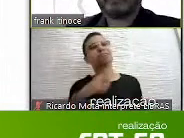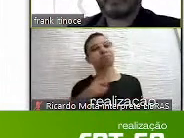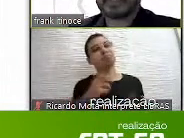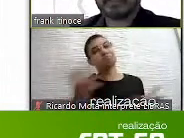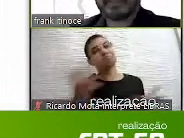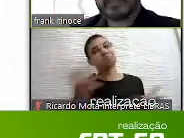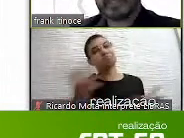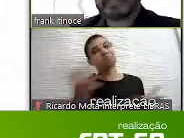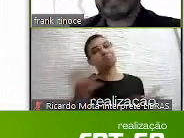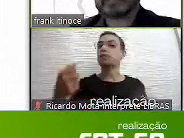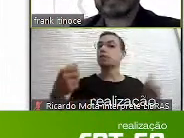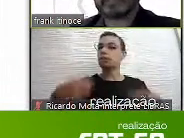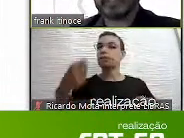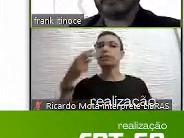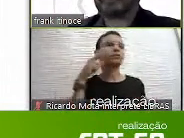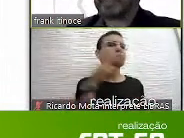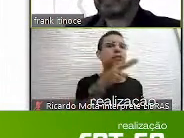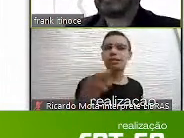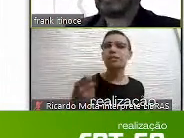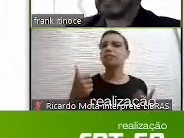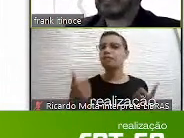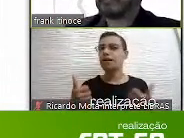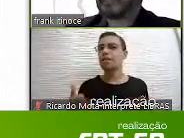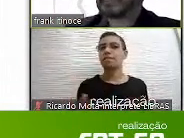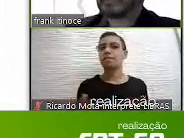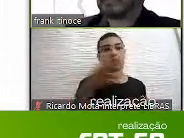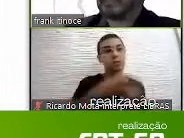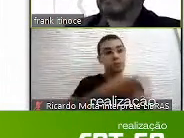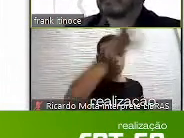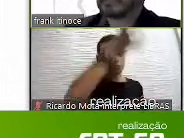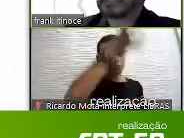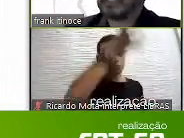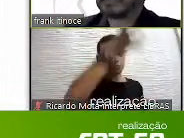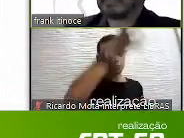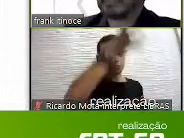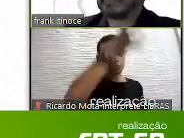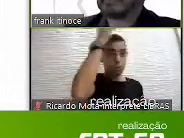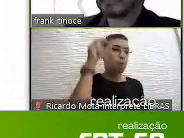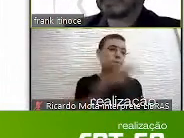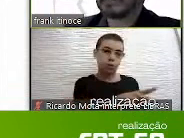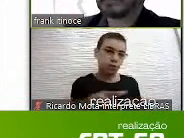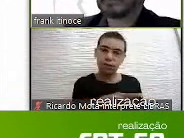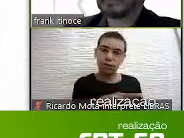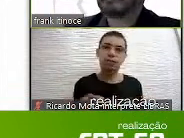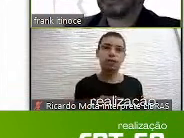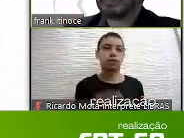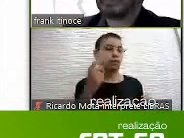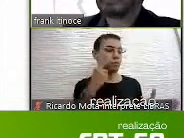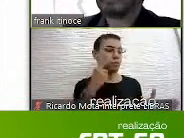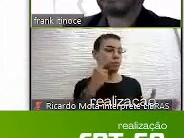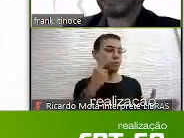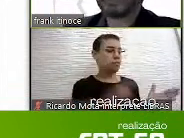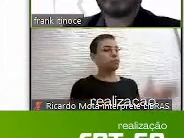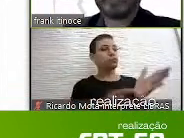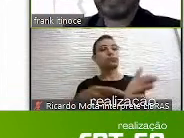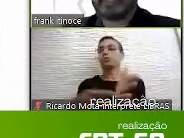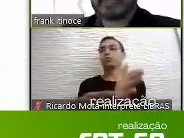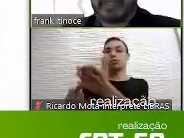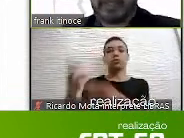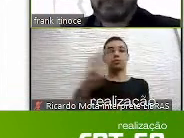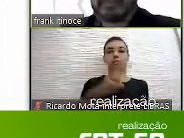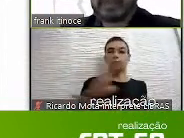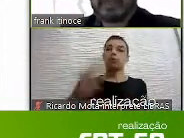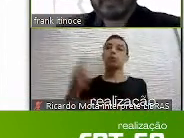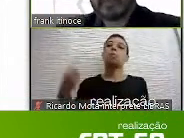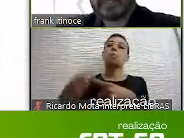você fazer uma fiscalização do bombeiro. O que o bombeiro vai fazer? Ele vai mostrar essa ordem de fiscalização, então ele vai explicar por que ele